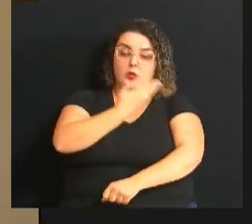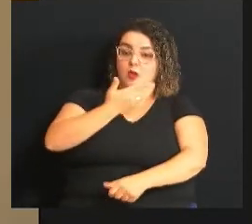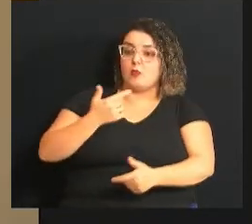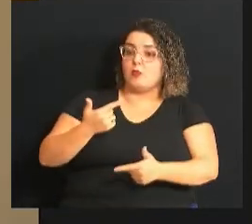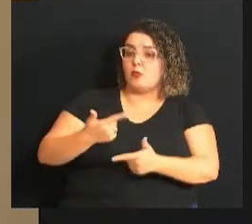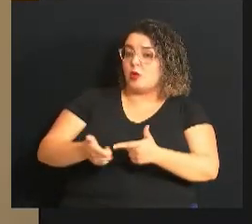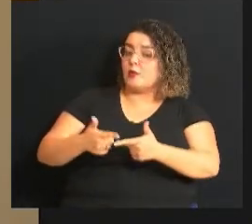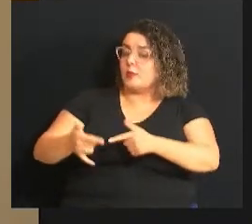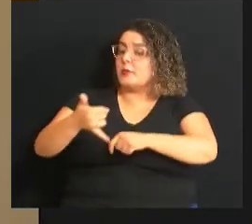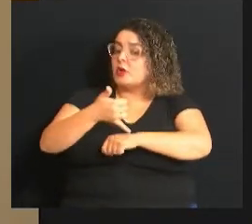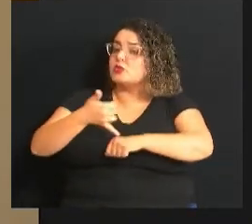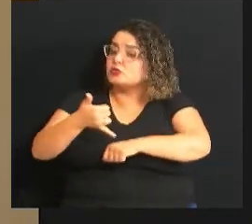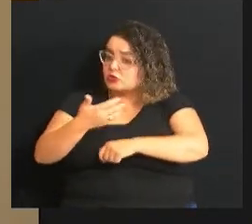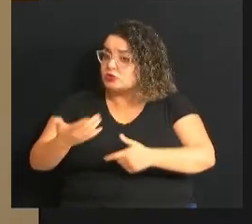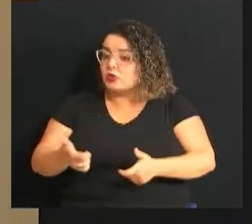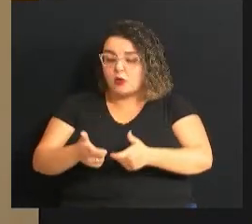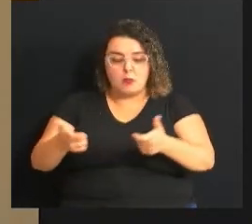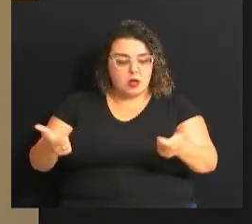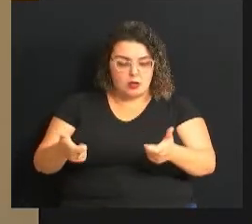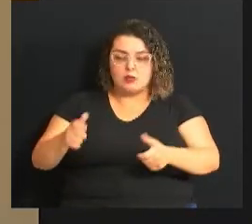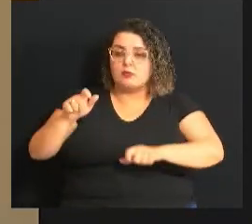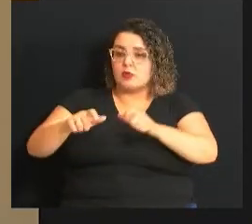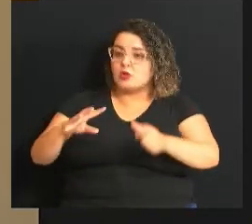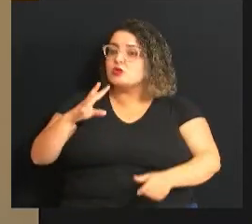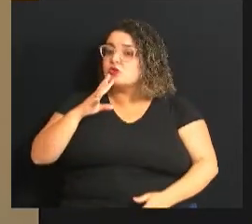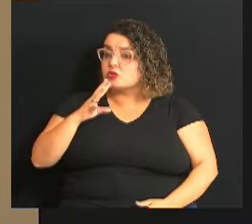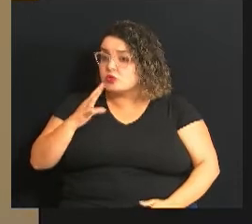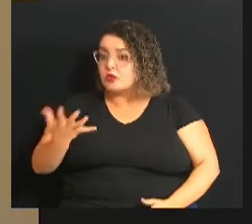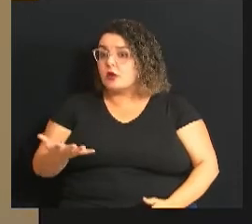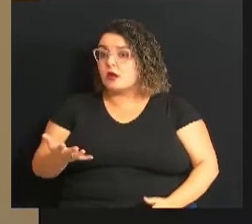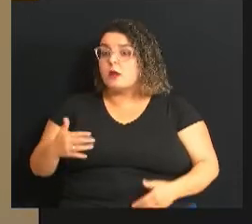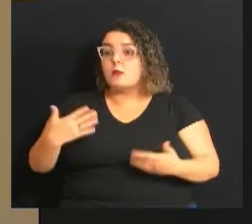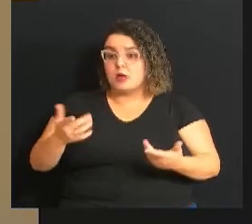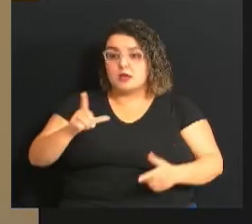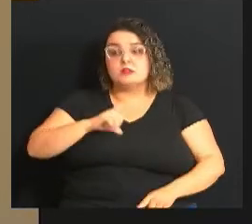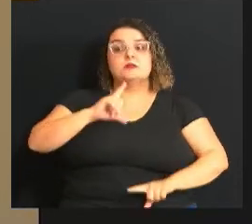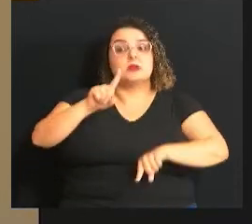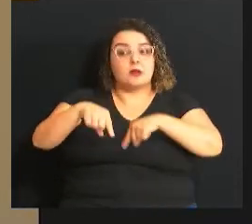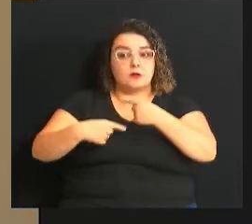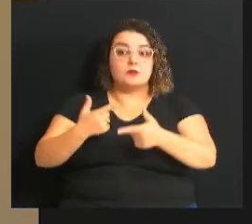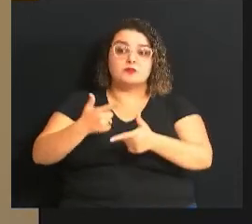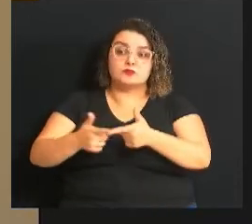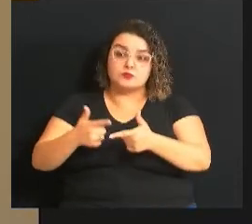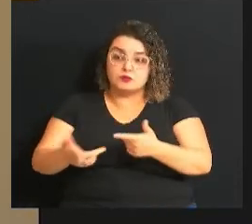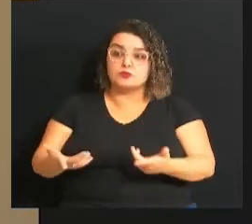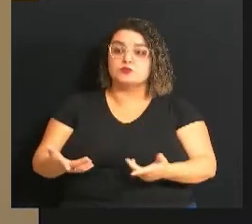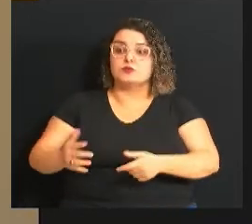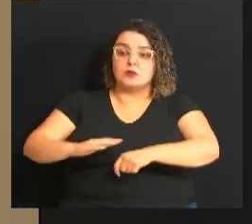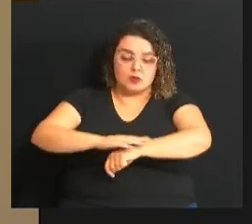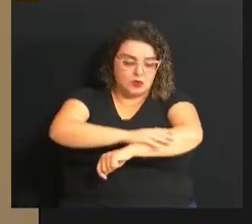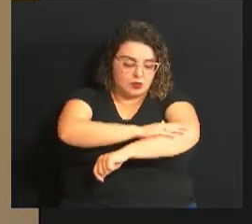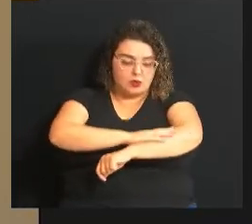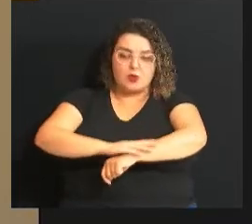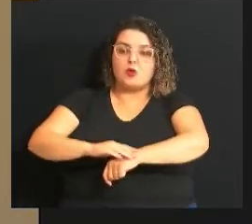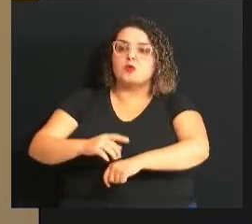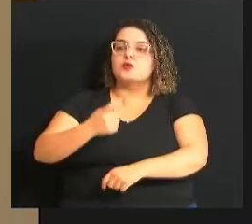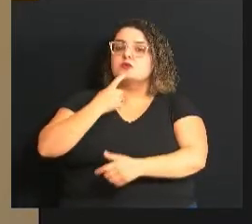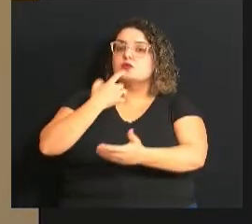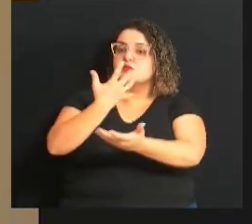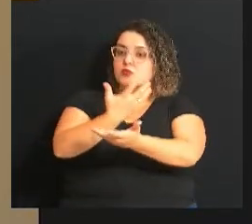a grande maioria das pessoas já conhece, mas tem outros problemas, né? Tem os dermatológicos, os ortopédicos,